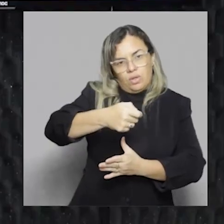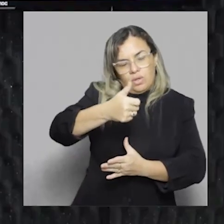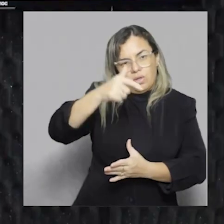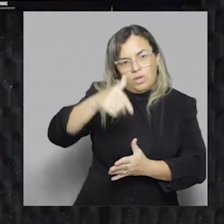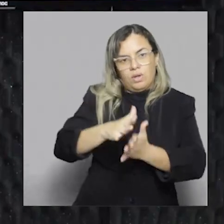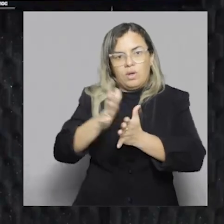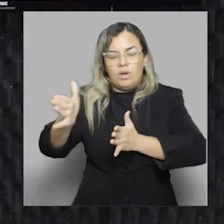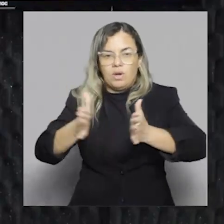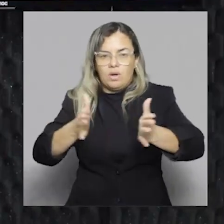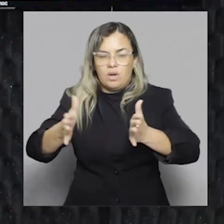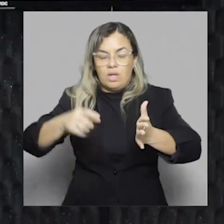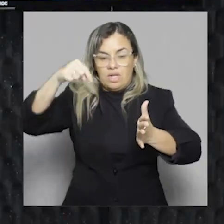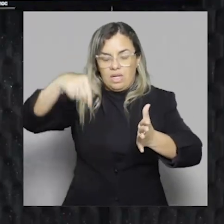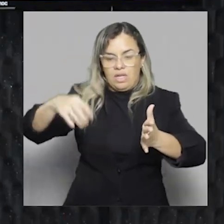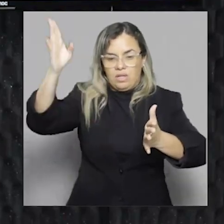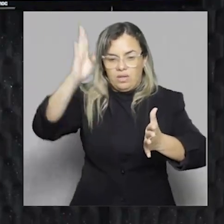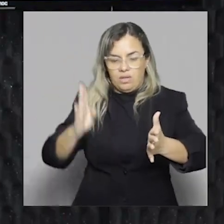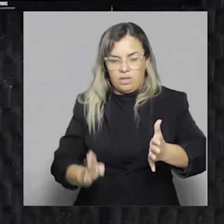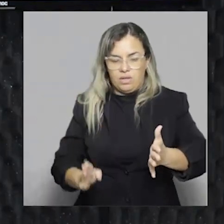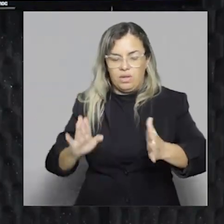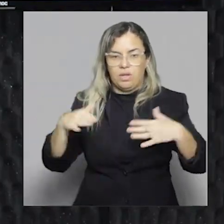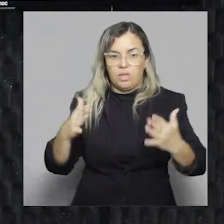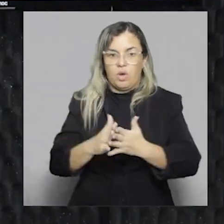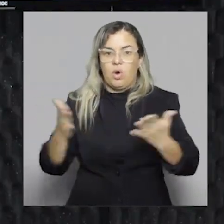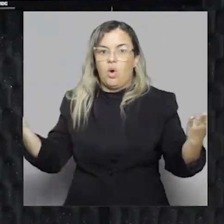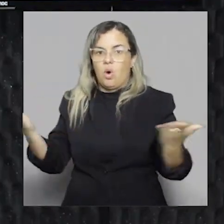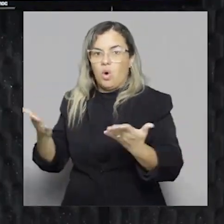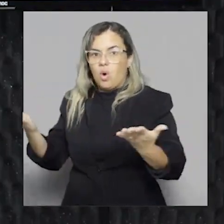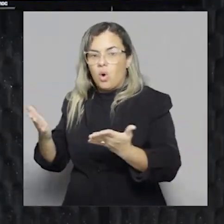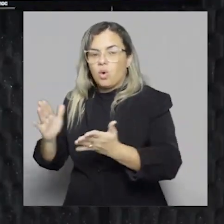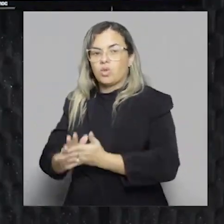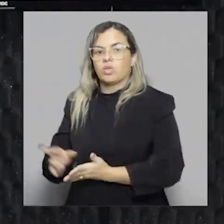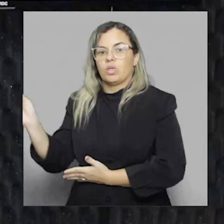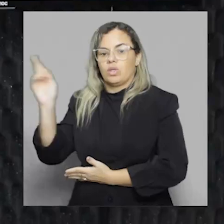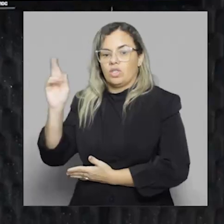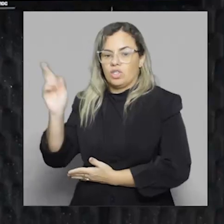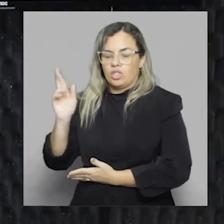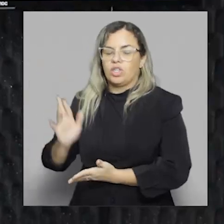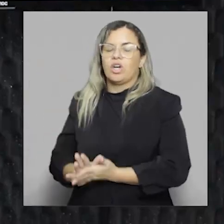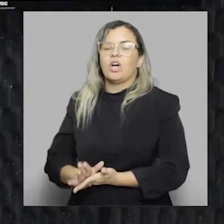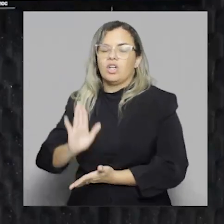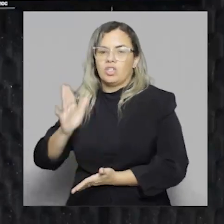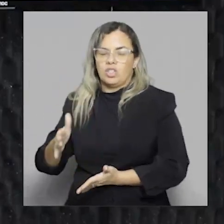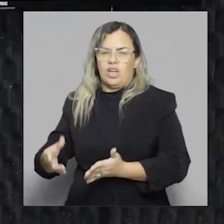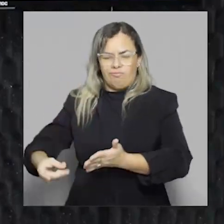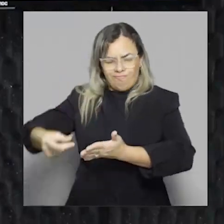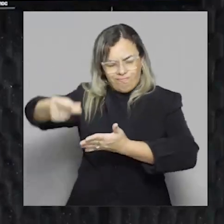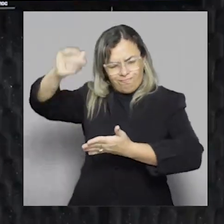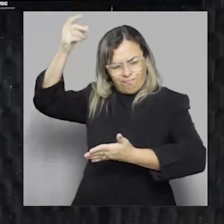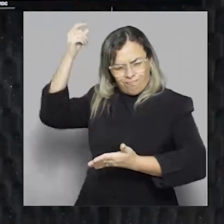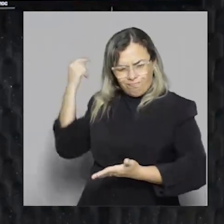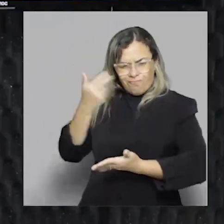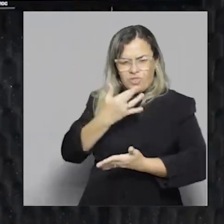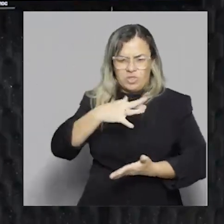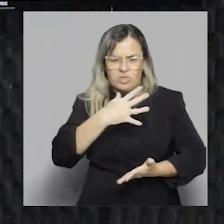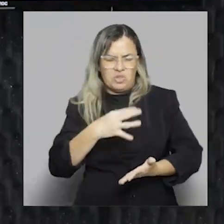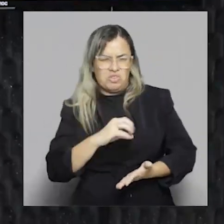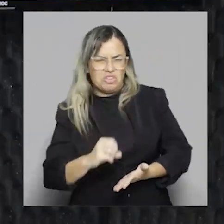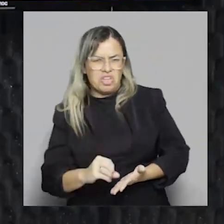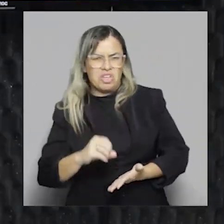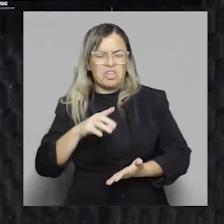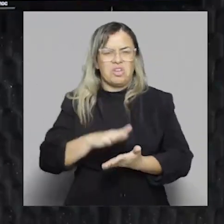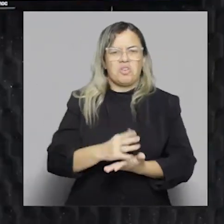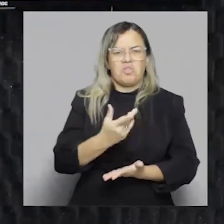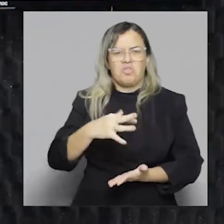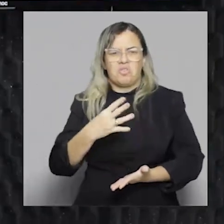do Brasil. Se hoje a gente usa o real, nós já tivemos outras moedas. O cruzeiro, cruzado, cruzeiro novo, cruzado novo, eu